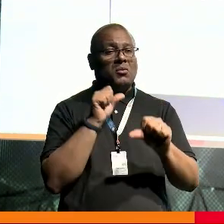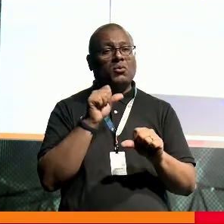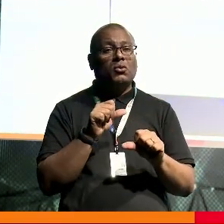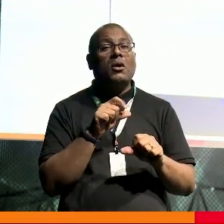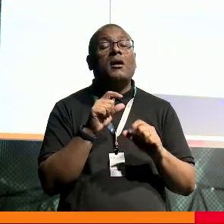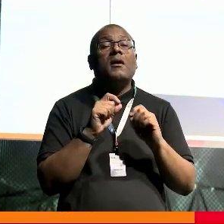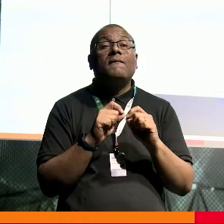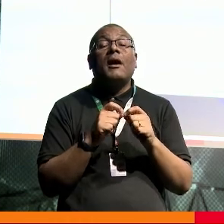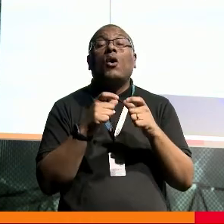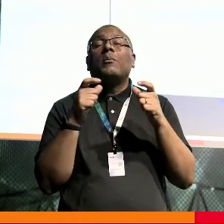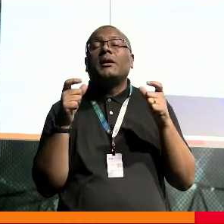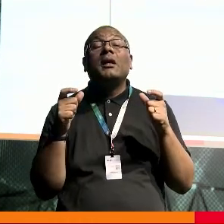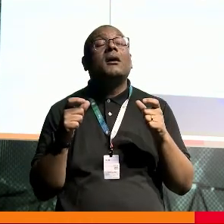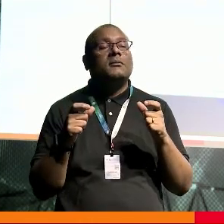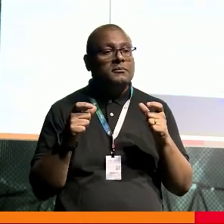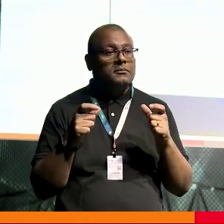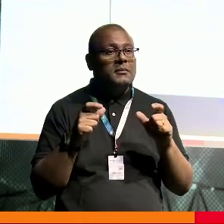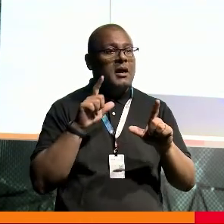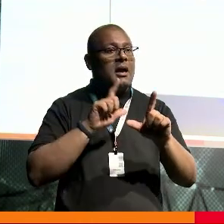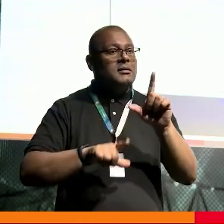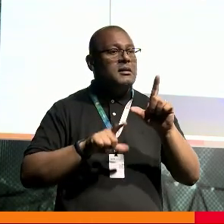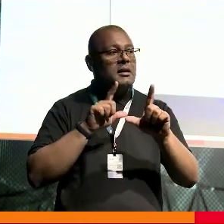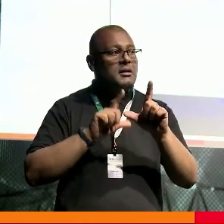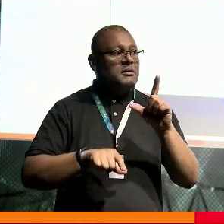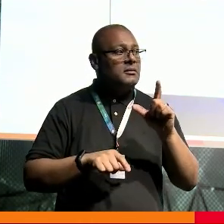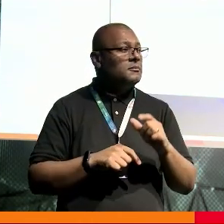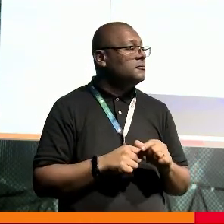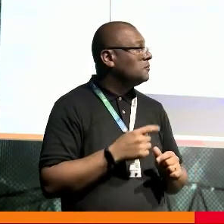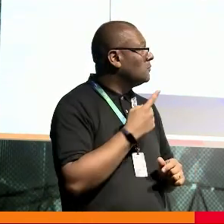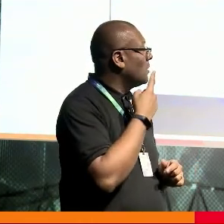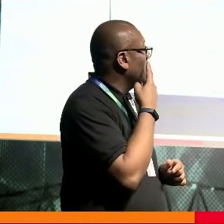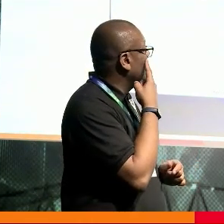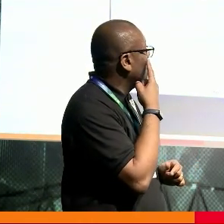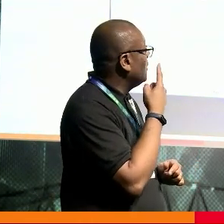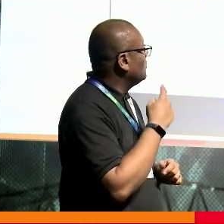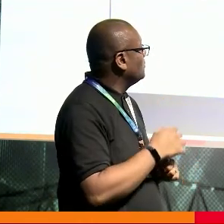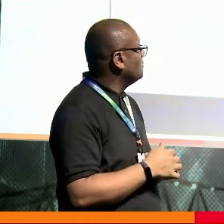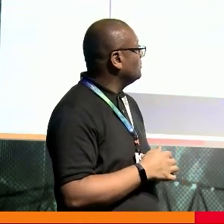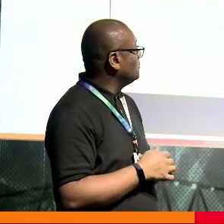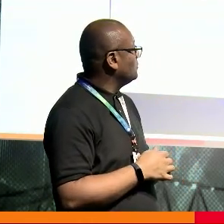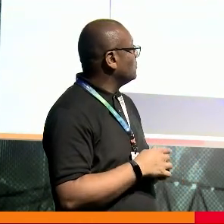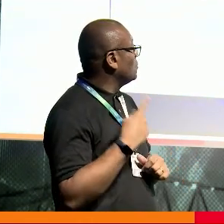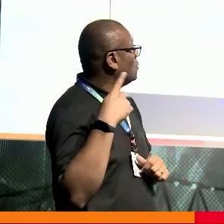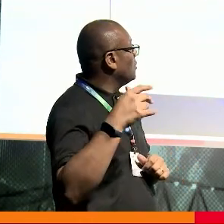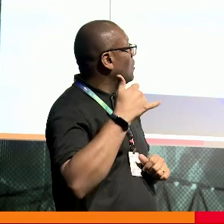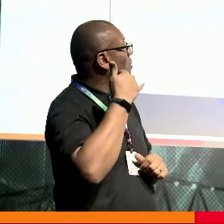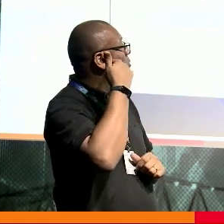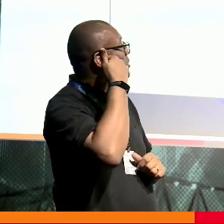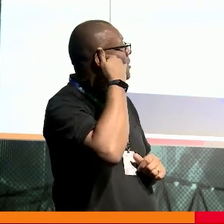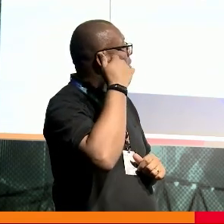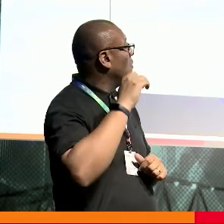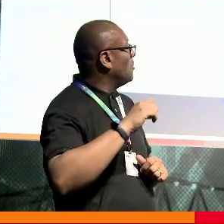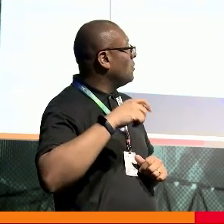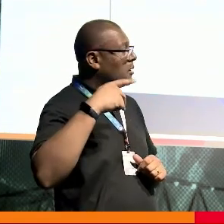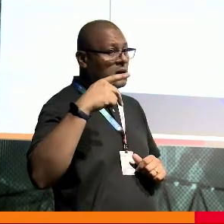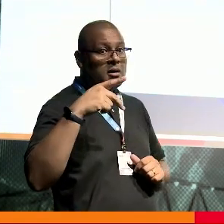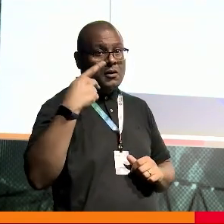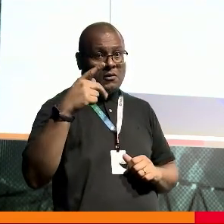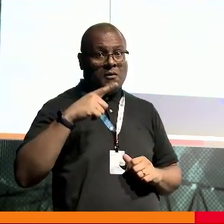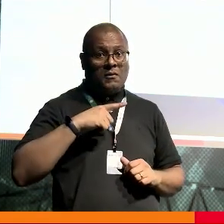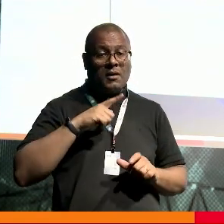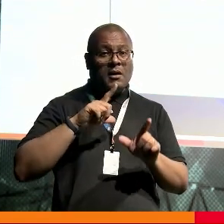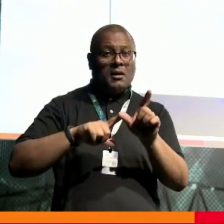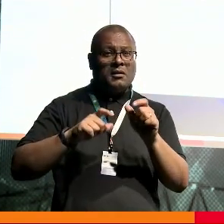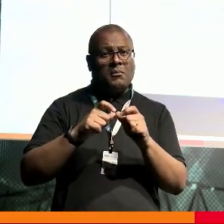vai aumentar as letras. Então, você vê como que vai ficar no seu celular, no seu aplicativo, se você for colocar uma